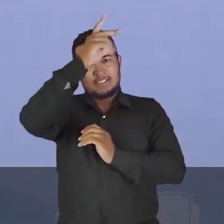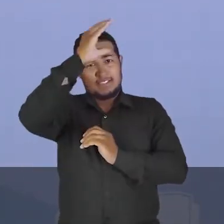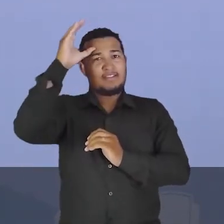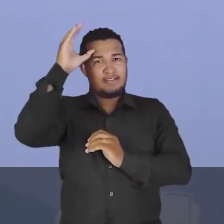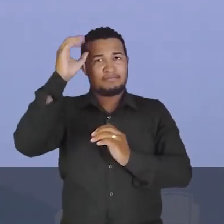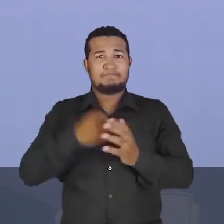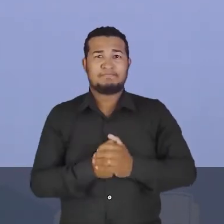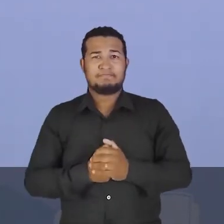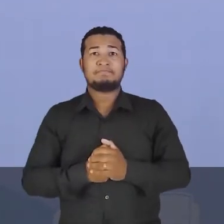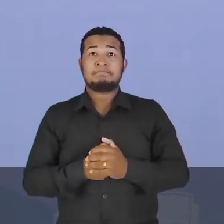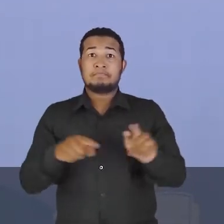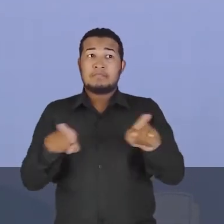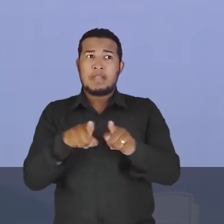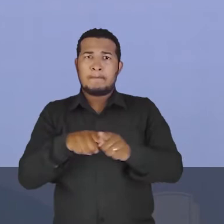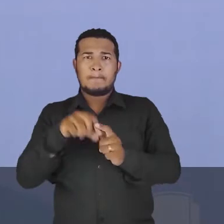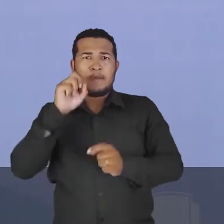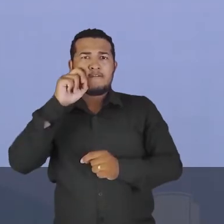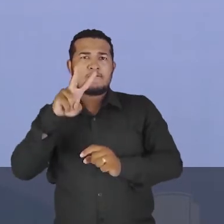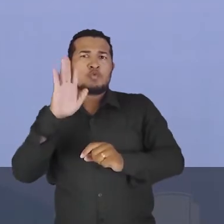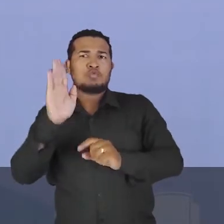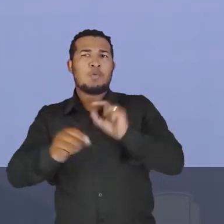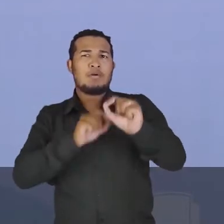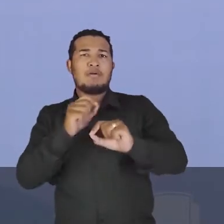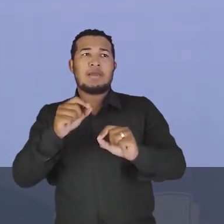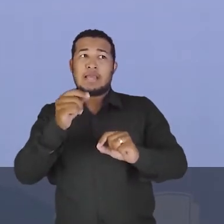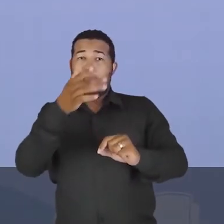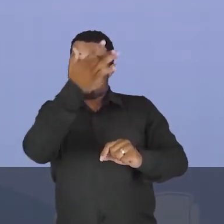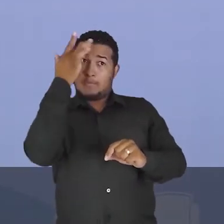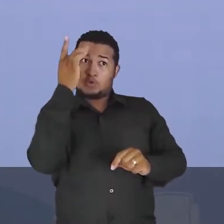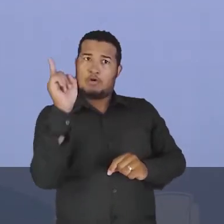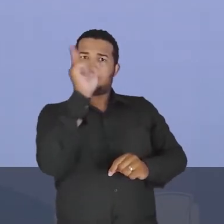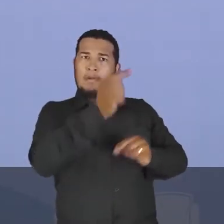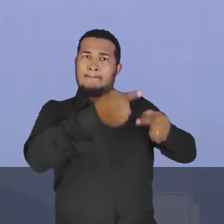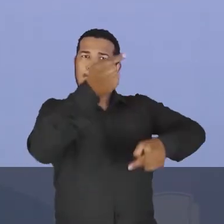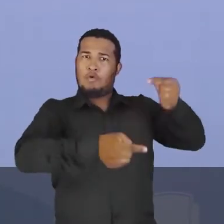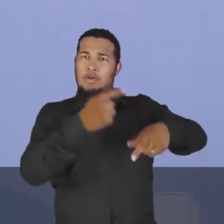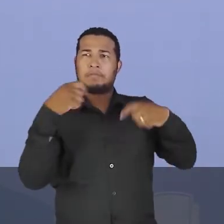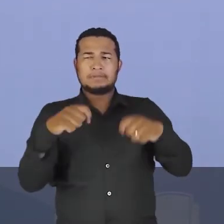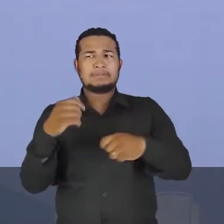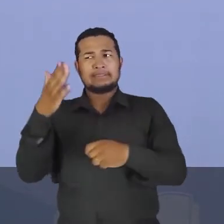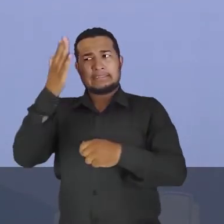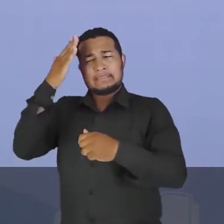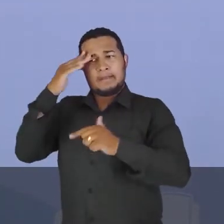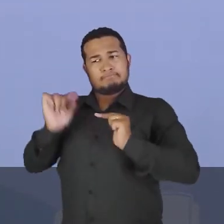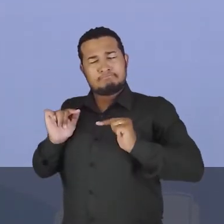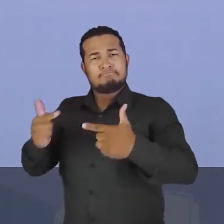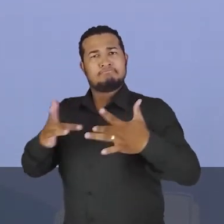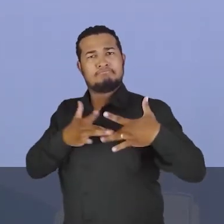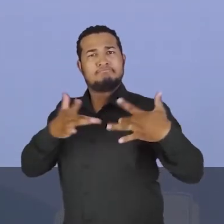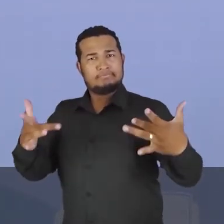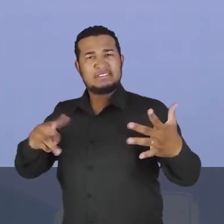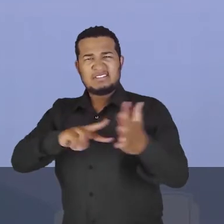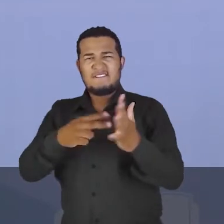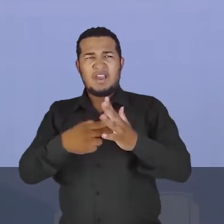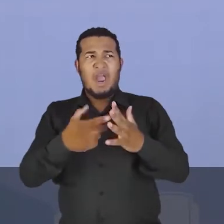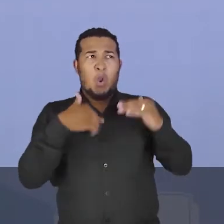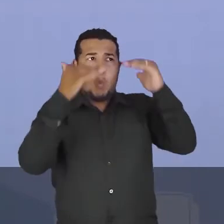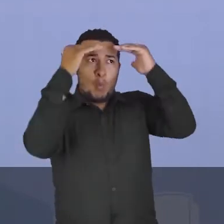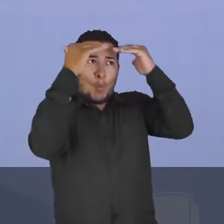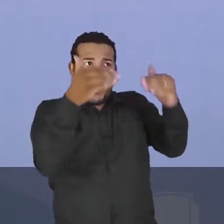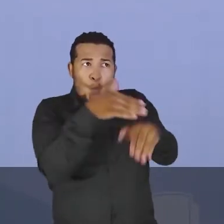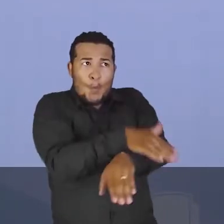ponto que nós vimos é que as autoridades políticas devem estar a serviço do bem comum. Entender que nós não somos súditos do nosso prefeito,